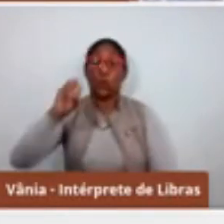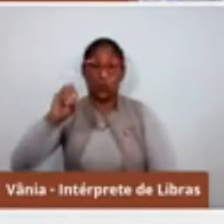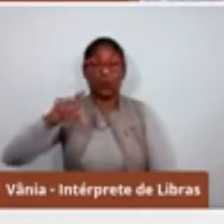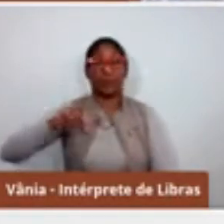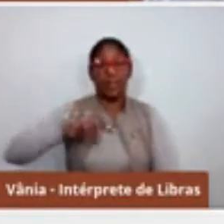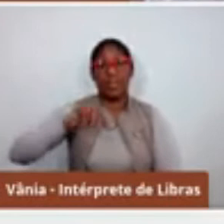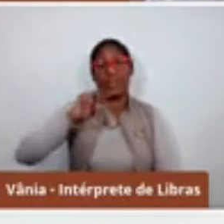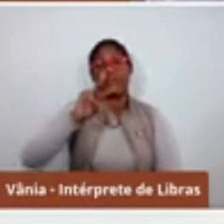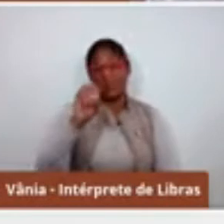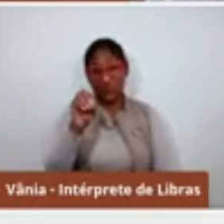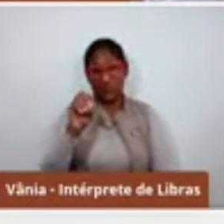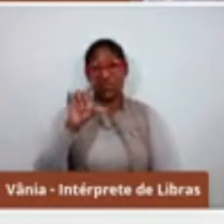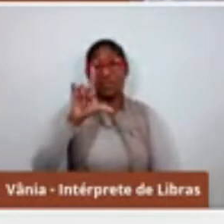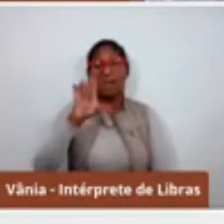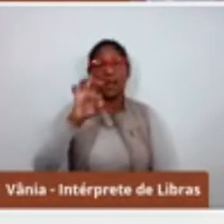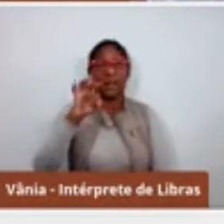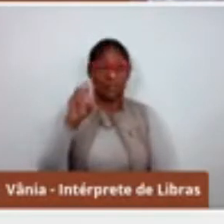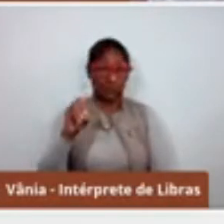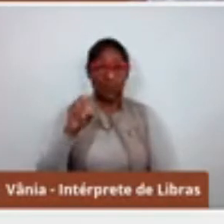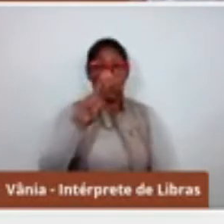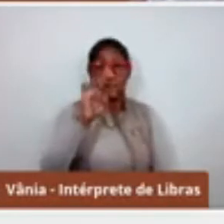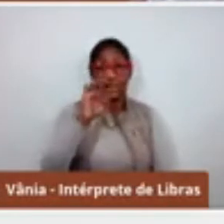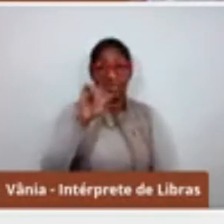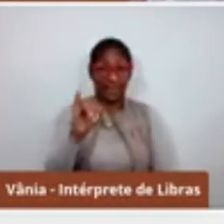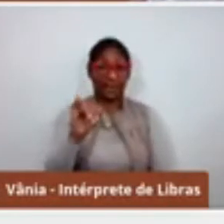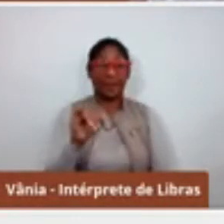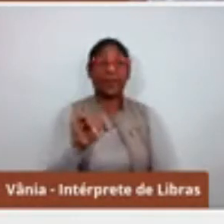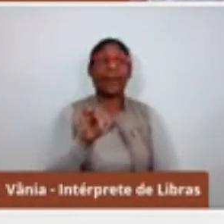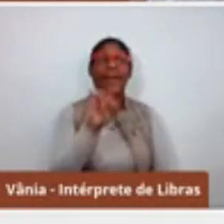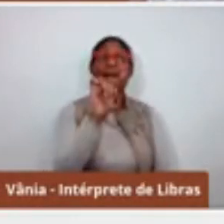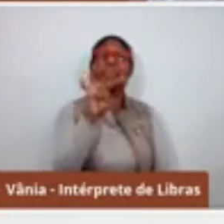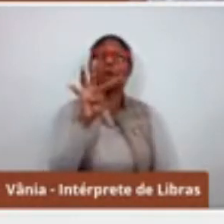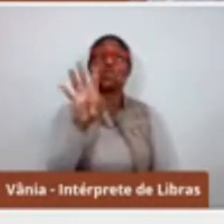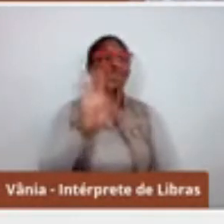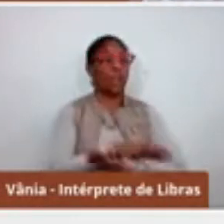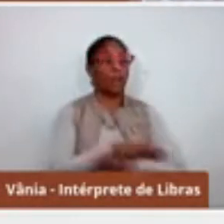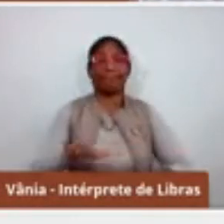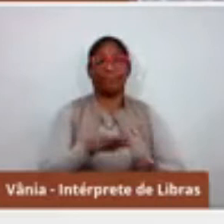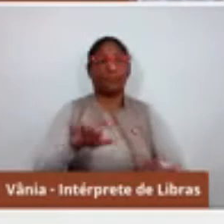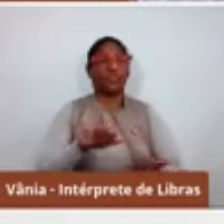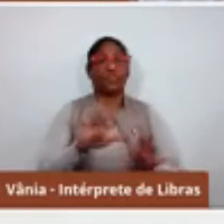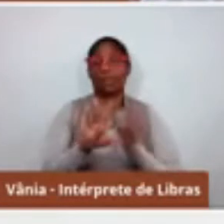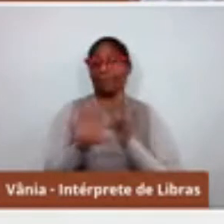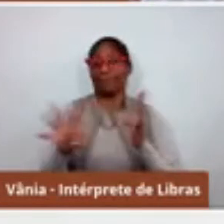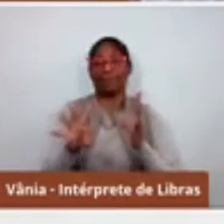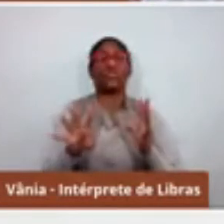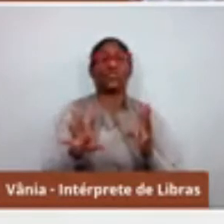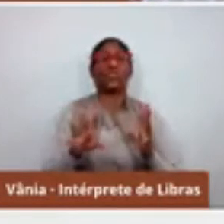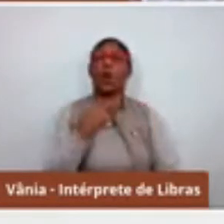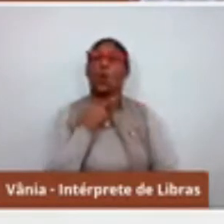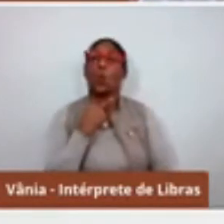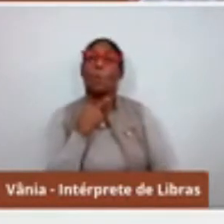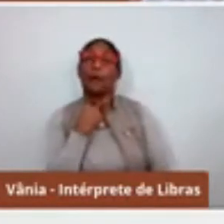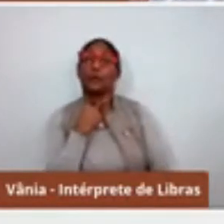quais 14, né, estão ocupados. Então, é uma situação muito sensível aí à situação de